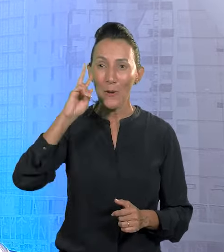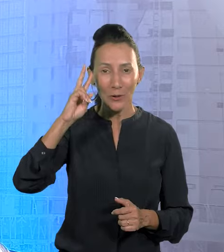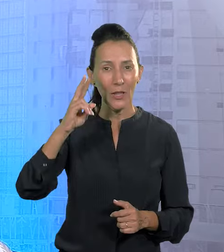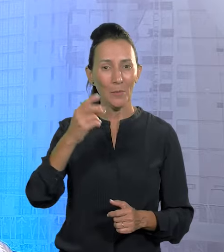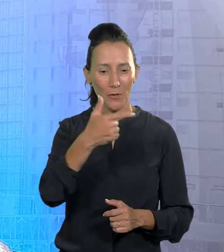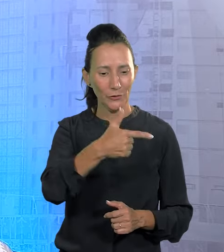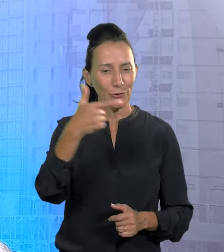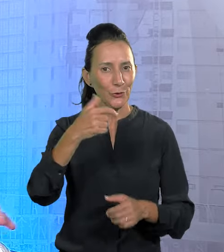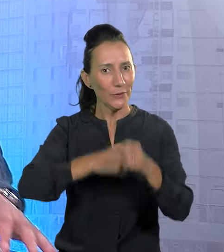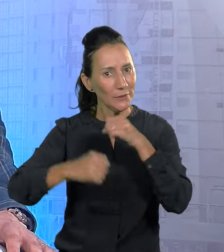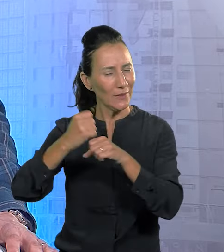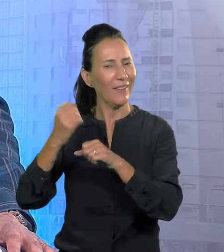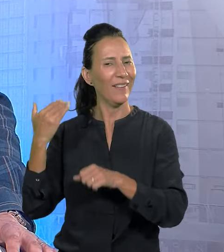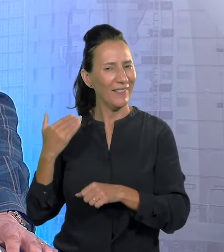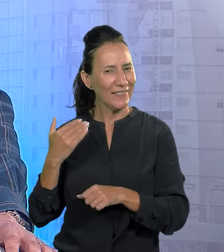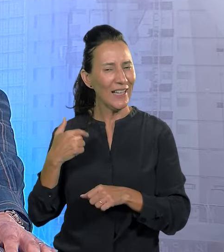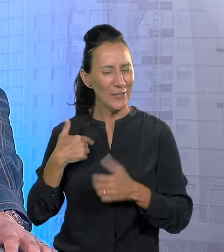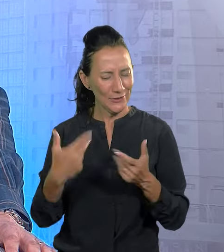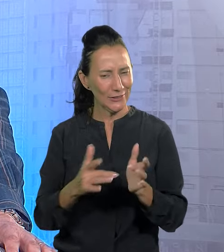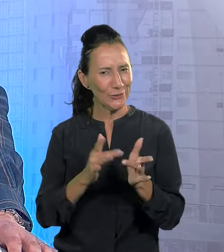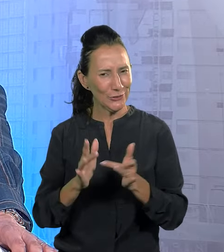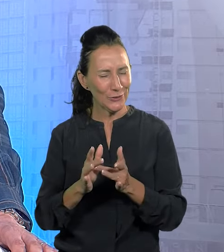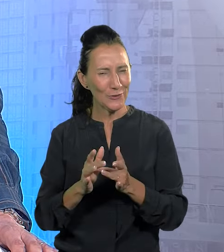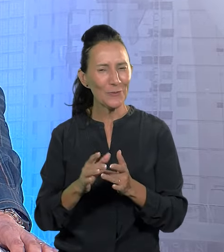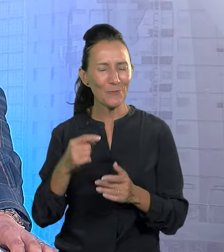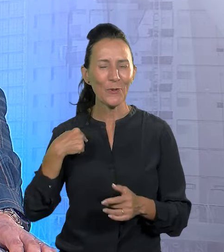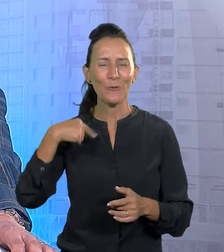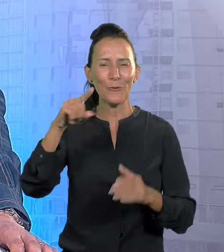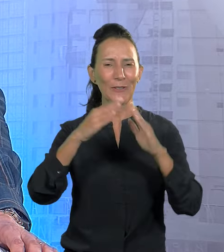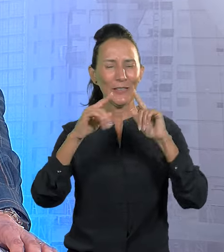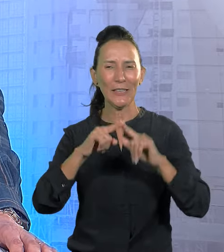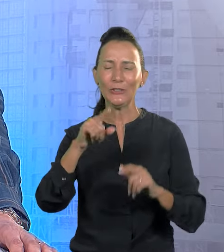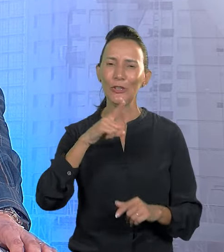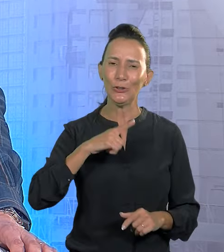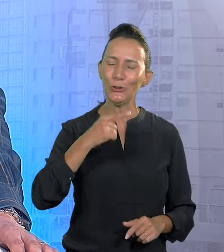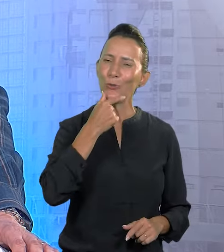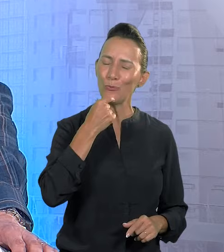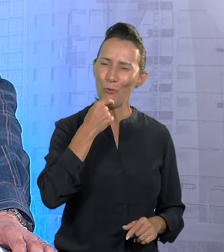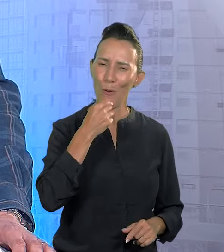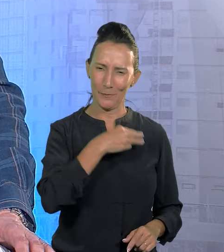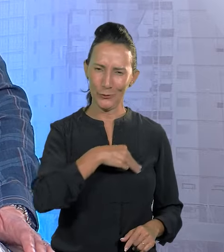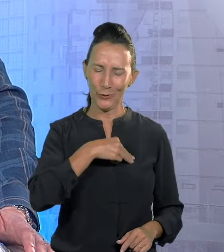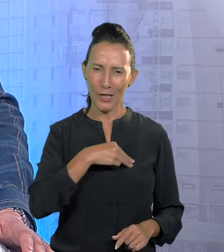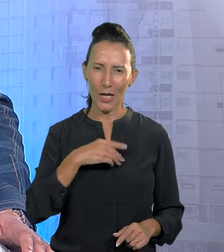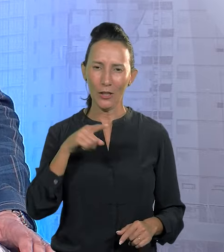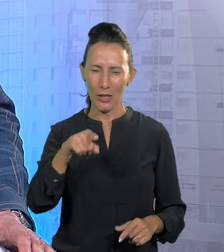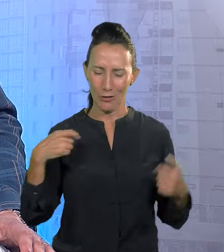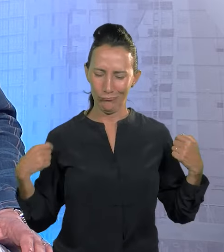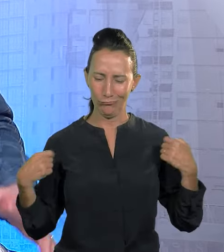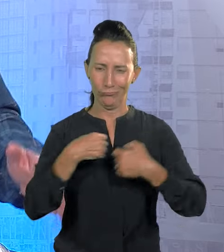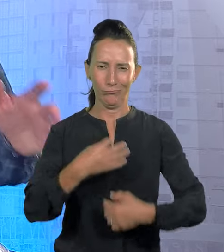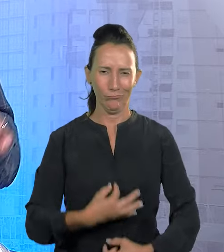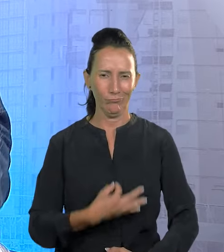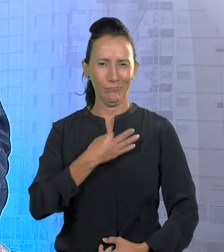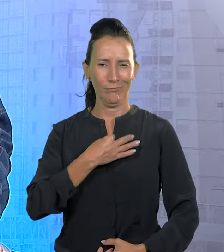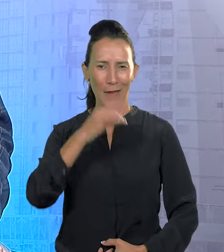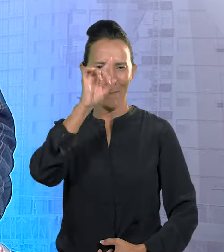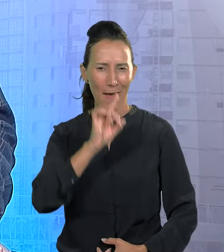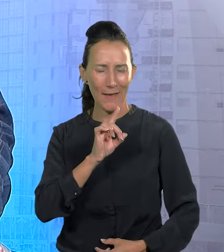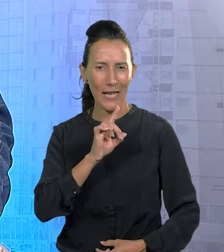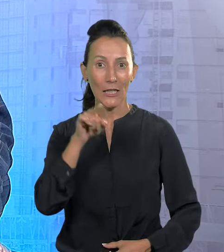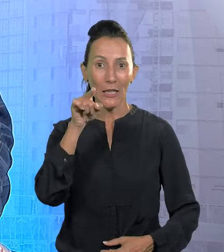eu me converti há 22 anos atrás, um missionário, naquela igreja, de com vestido com um terno amarelo,